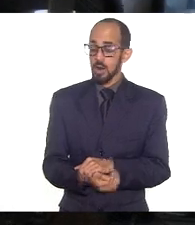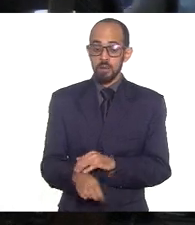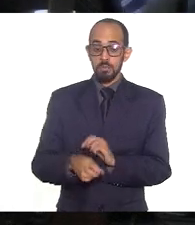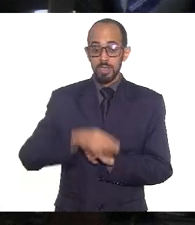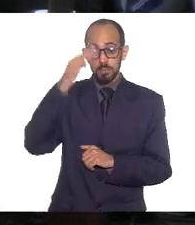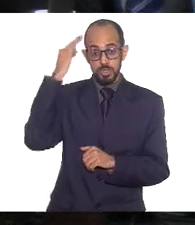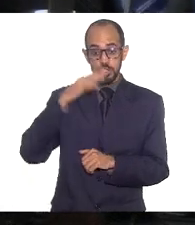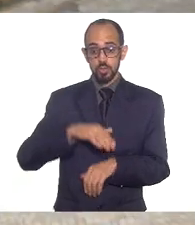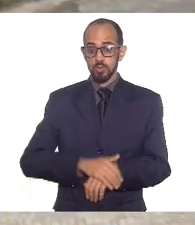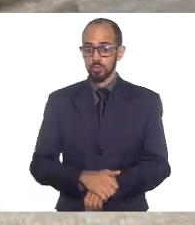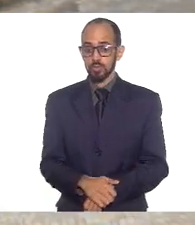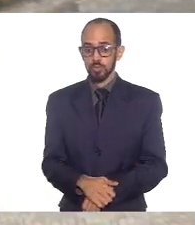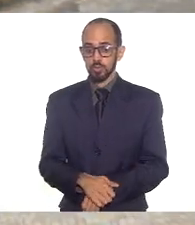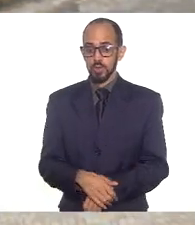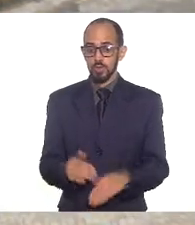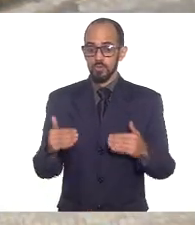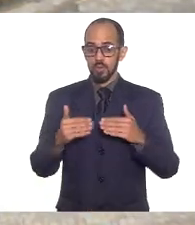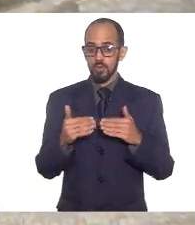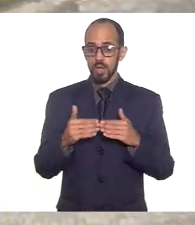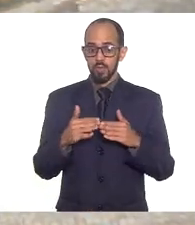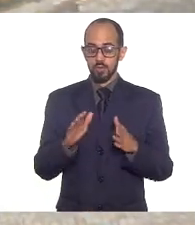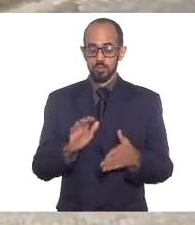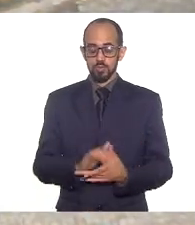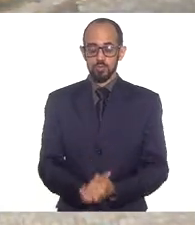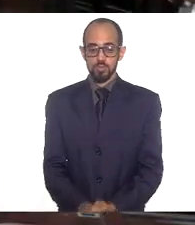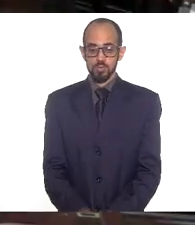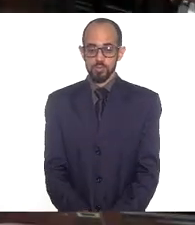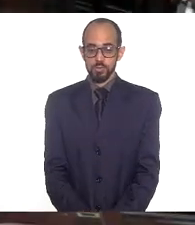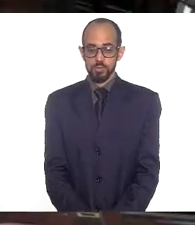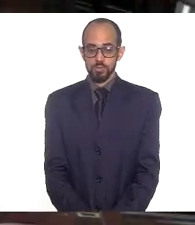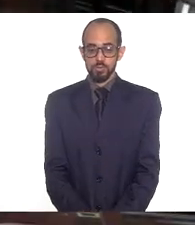é favorável à